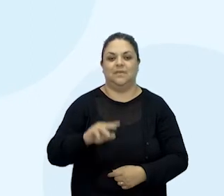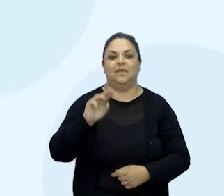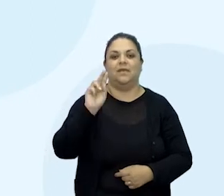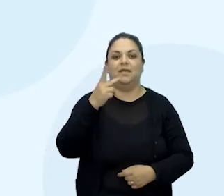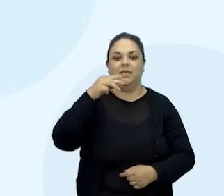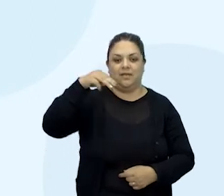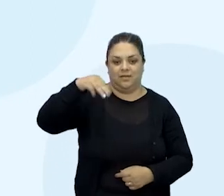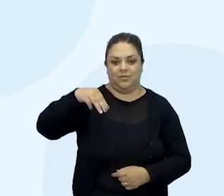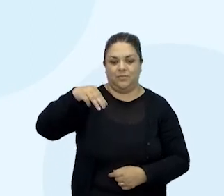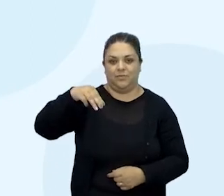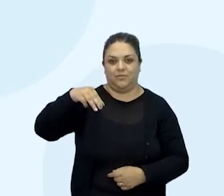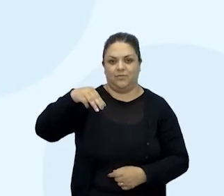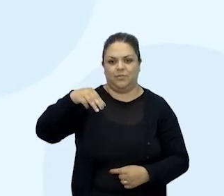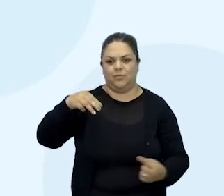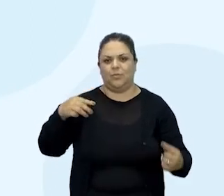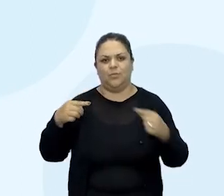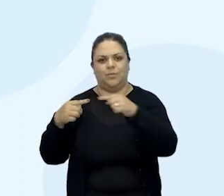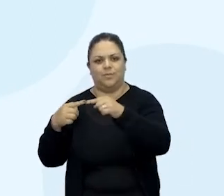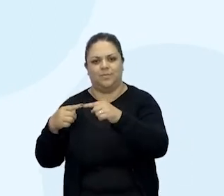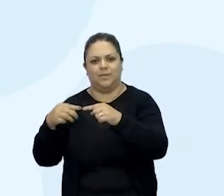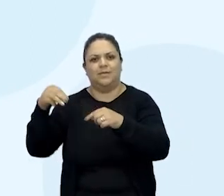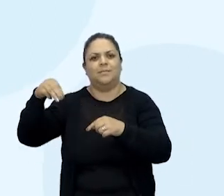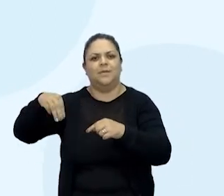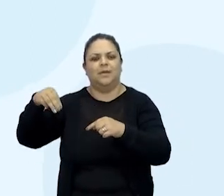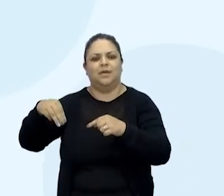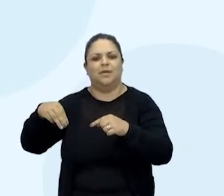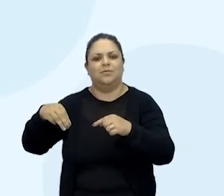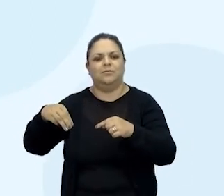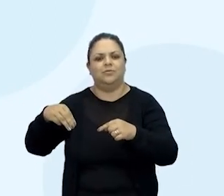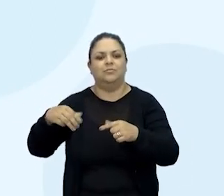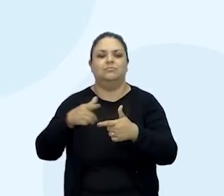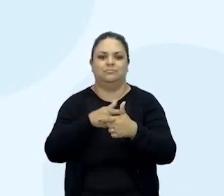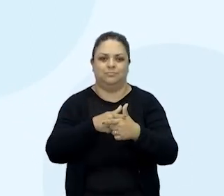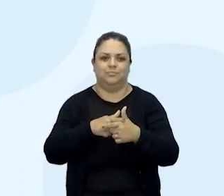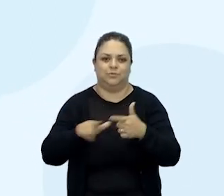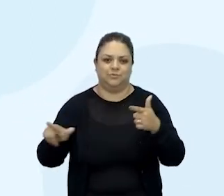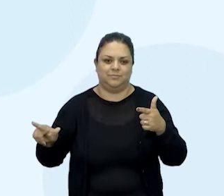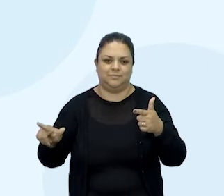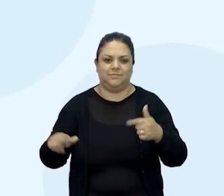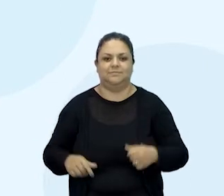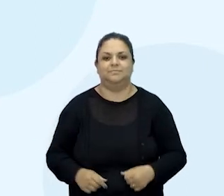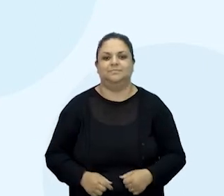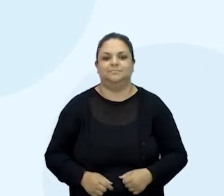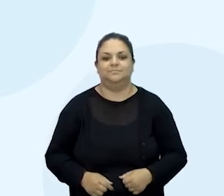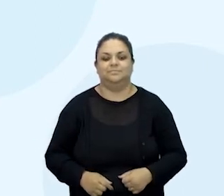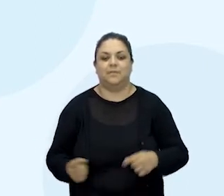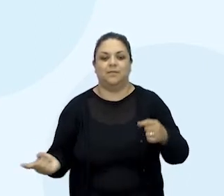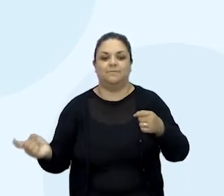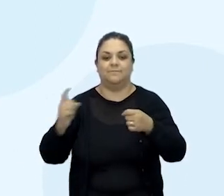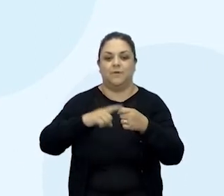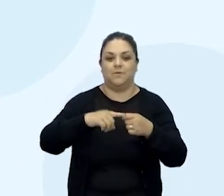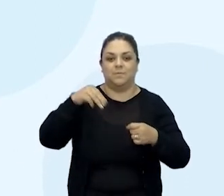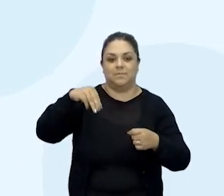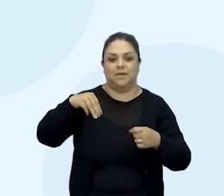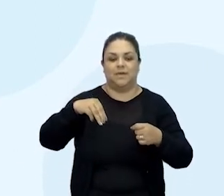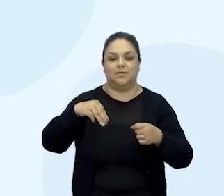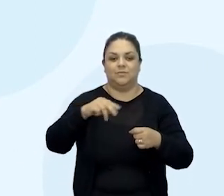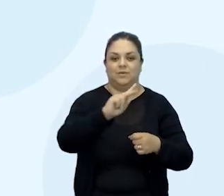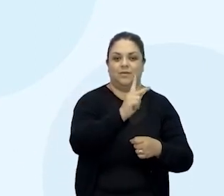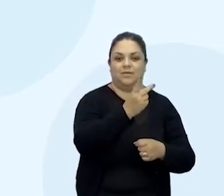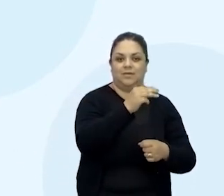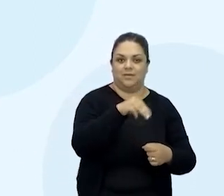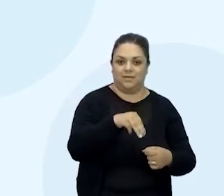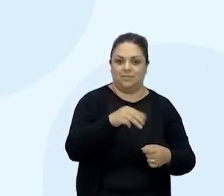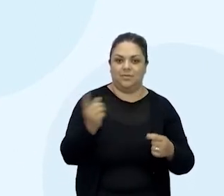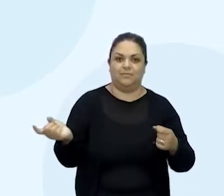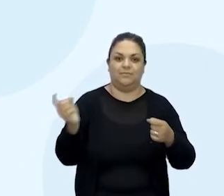divido por 100. E para transformar metro para hectômetro, eu multiplico por 100, tá? O decâmetro já